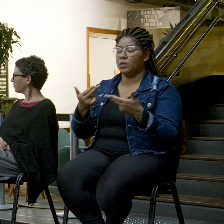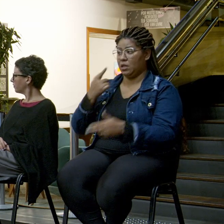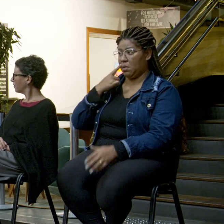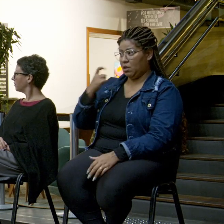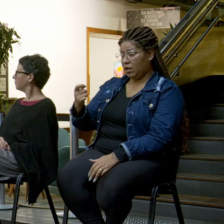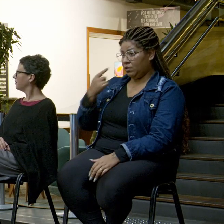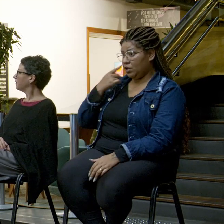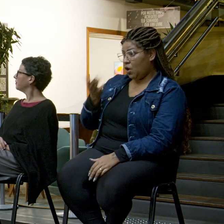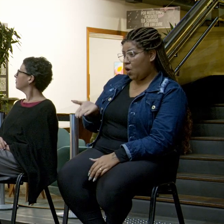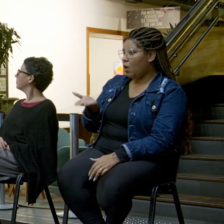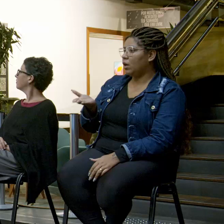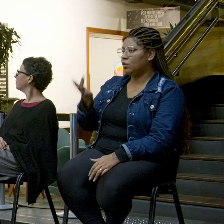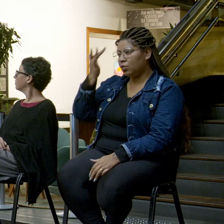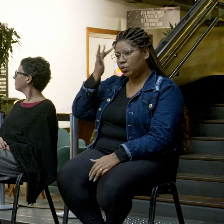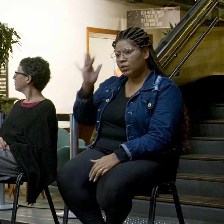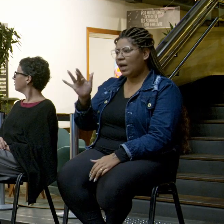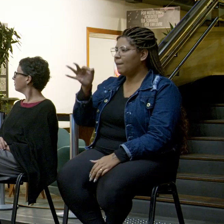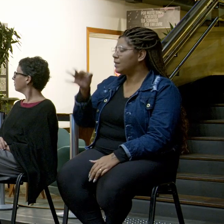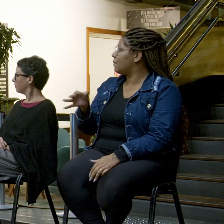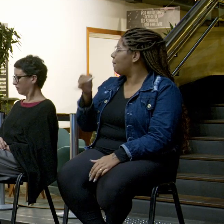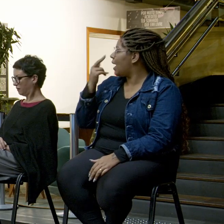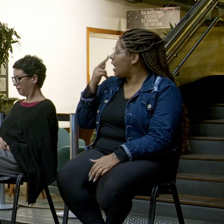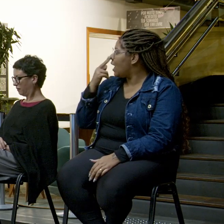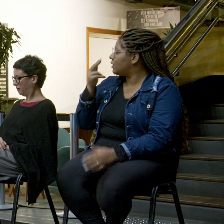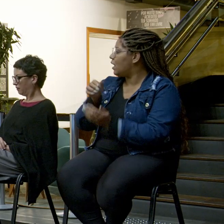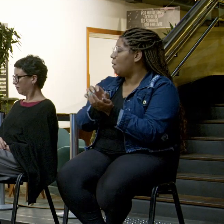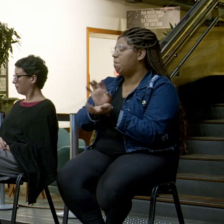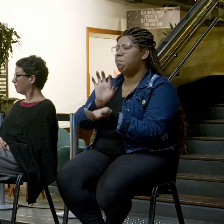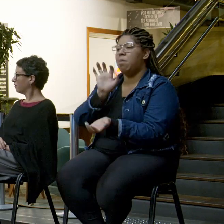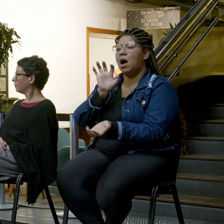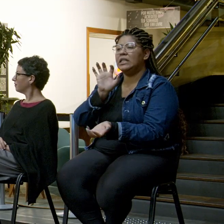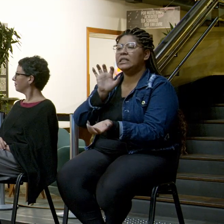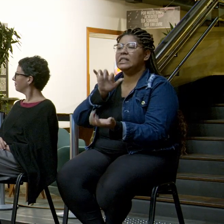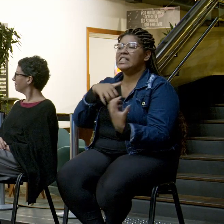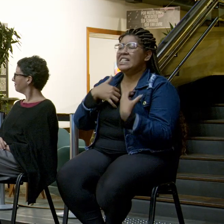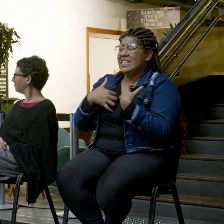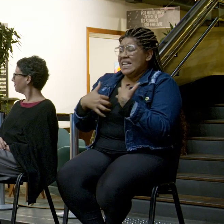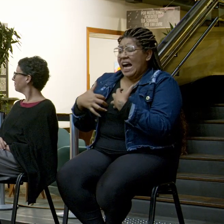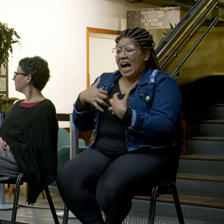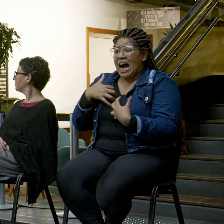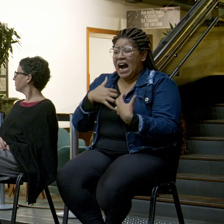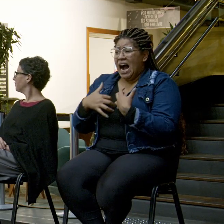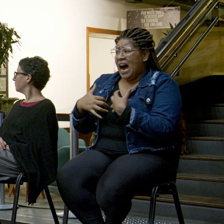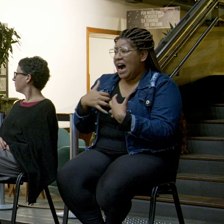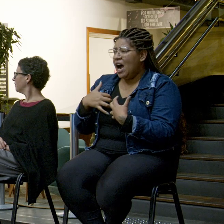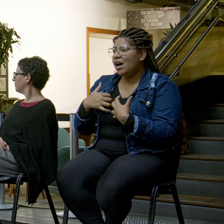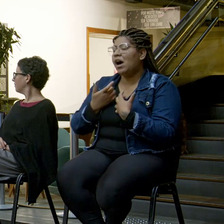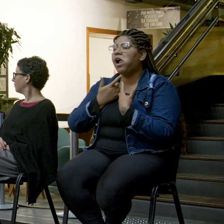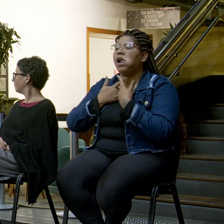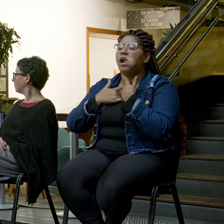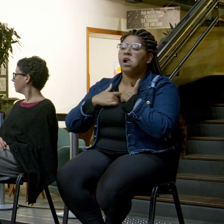você olha, você não sabe se exatamente aquela boca aberta é de dor ou é de um